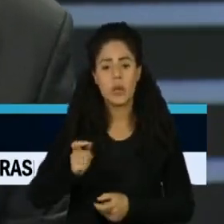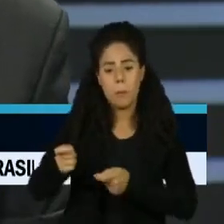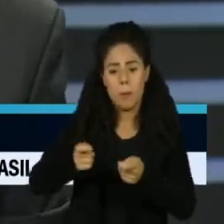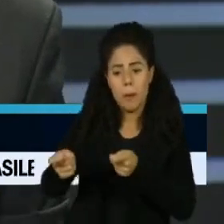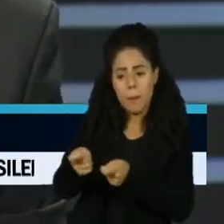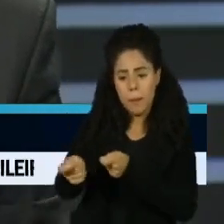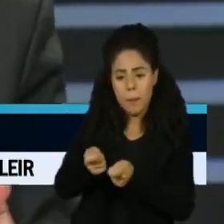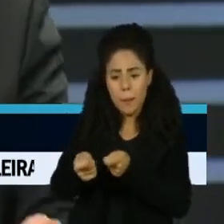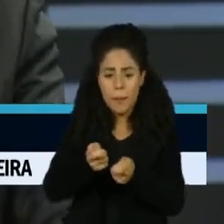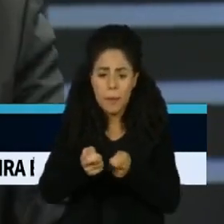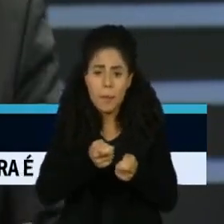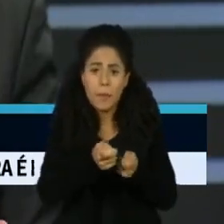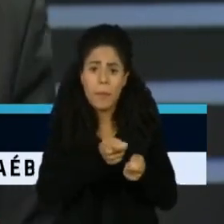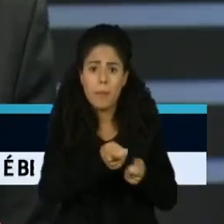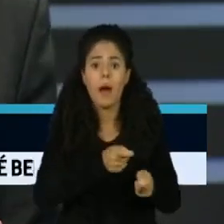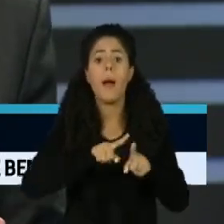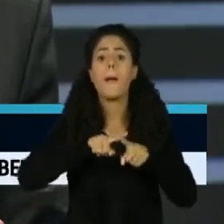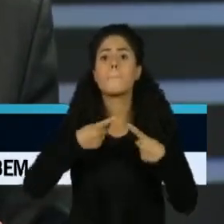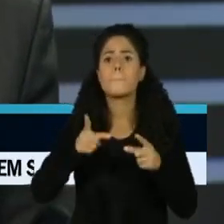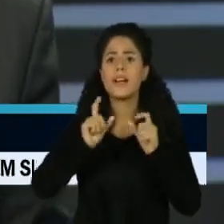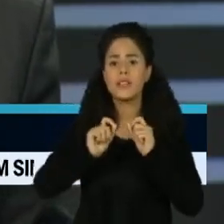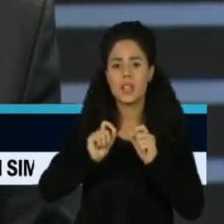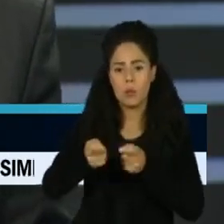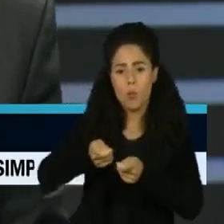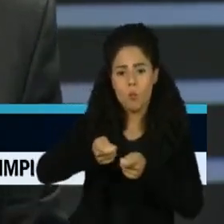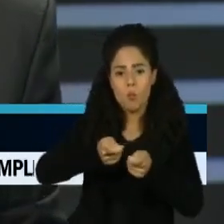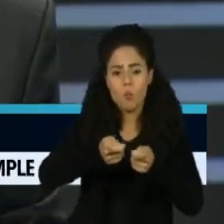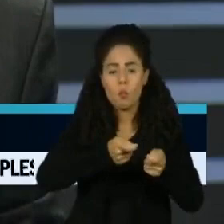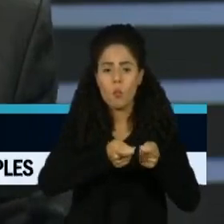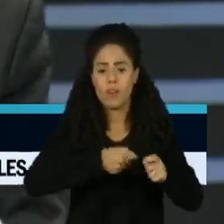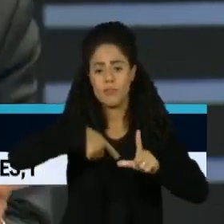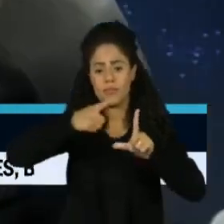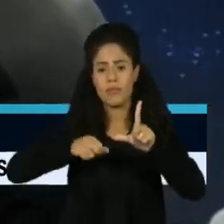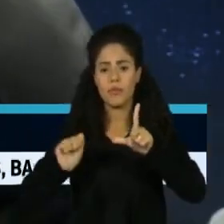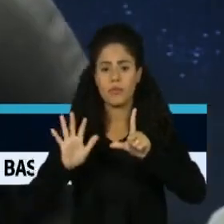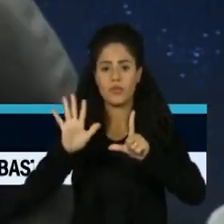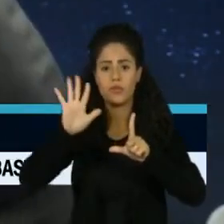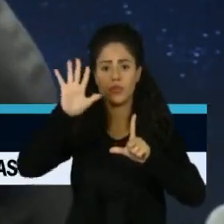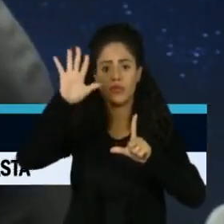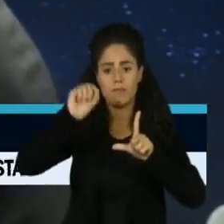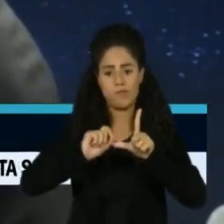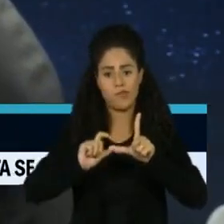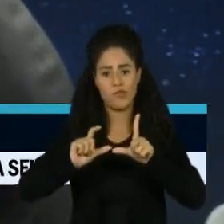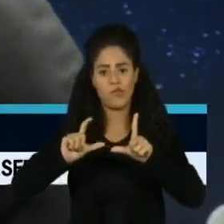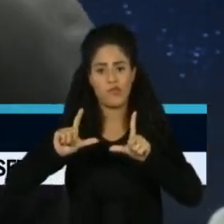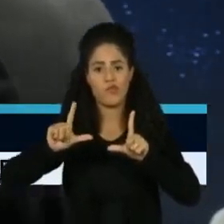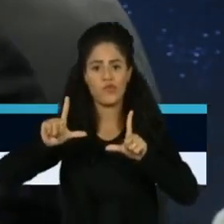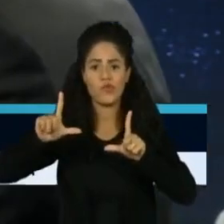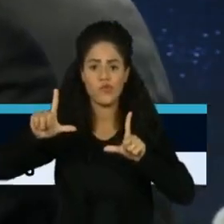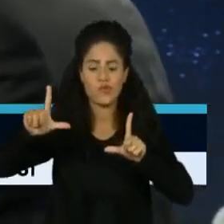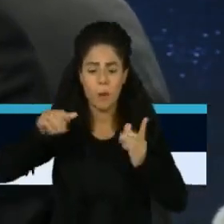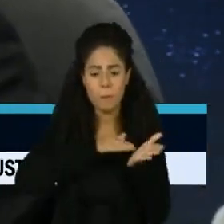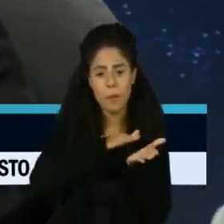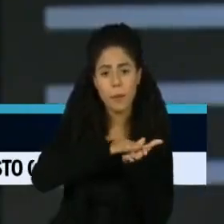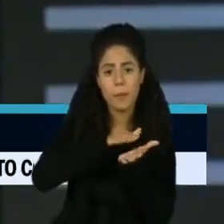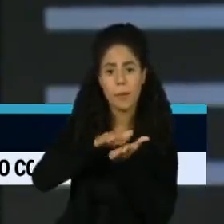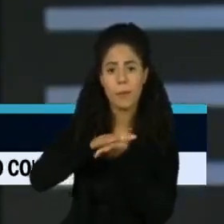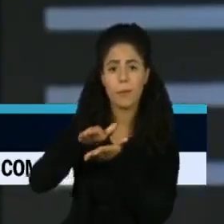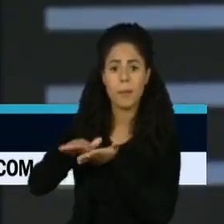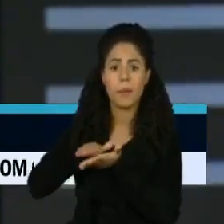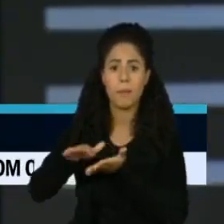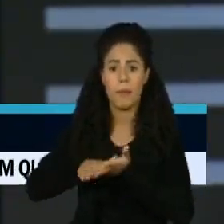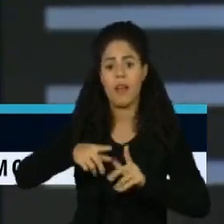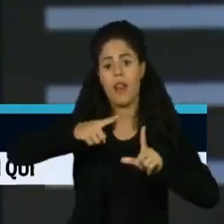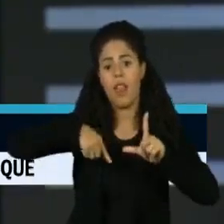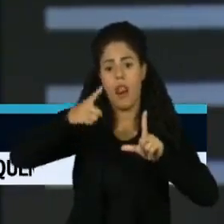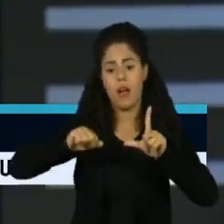reduz a atividade econômica e, teoricamente, você reduz aquele componente da inflação que vem pela pressão de custos. Só uma parte da inflação se